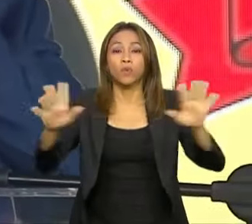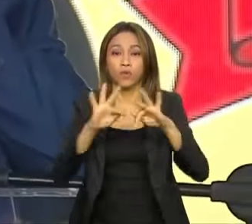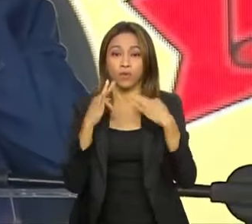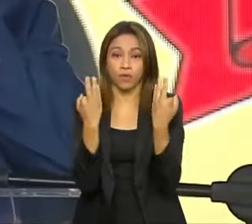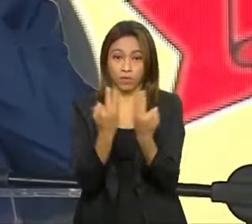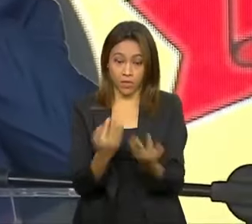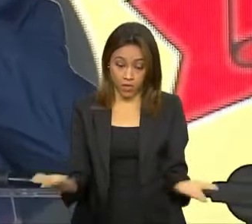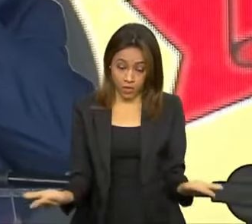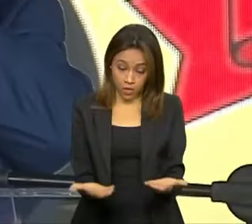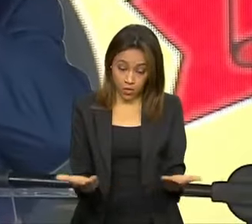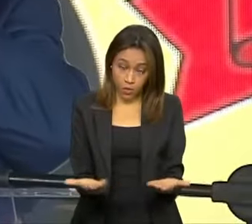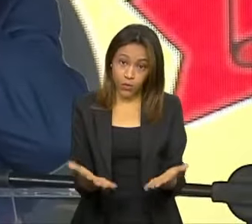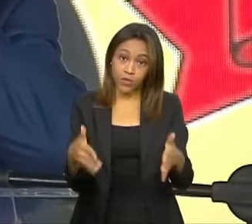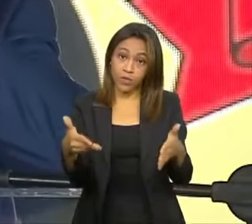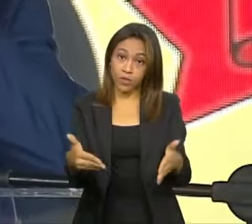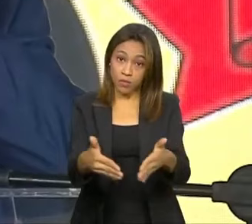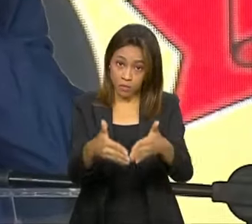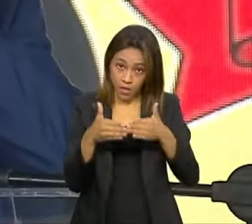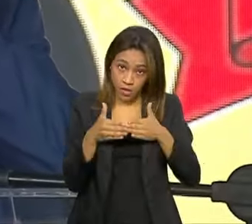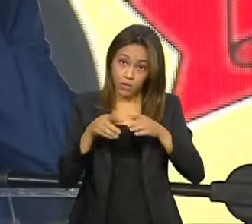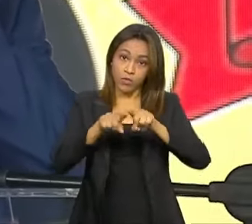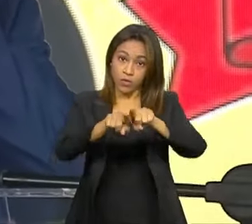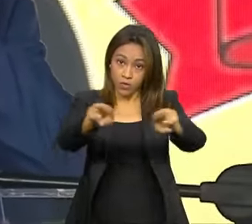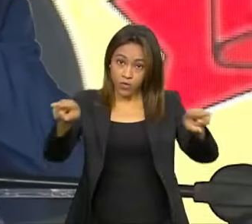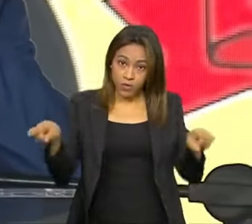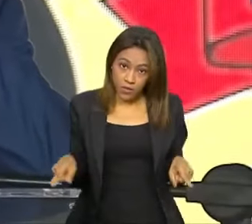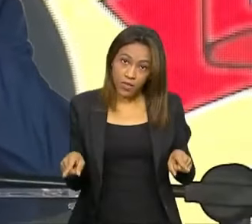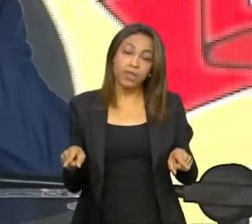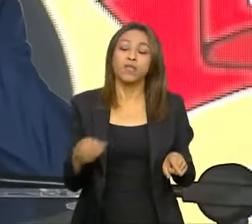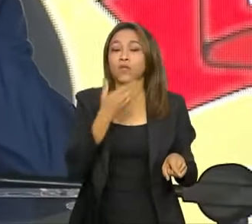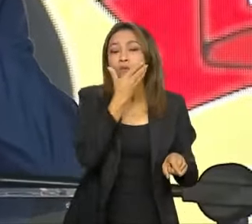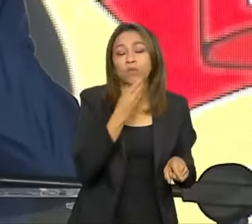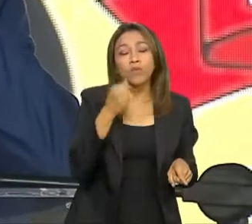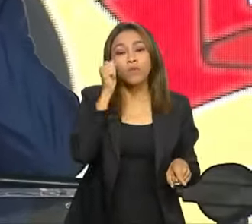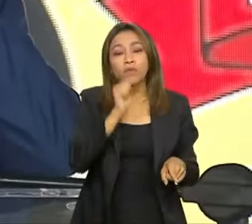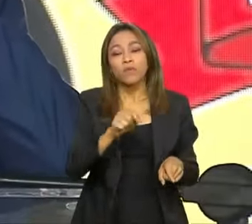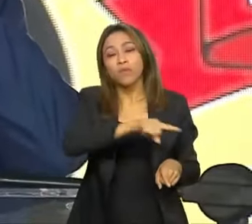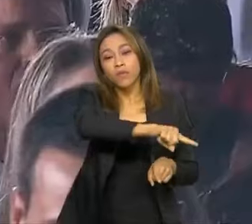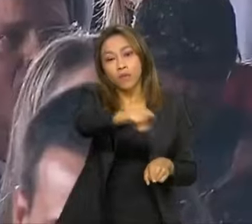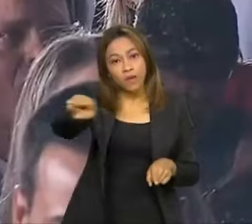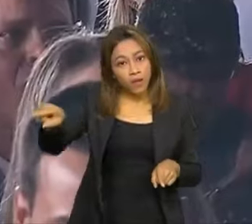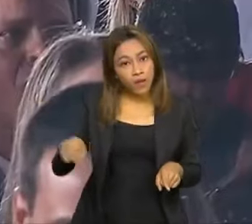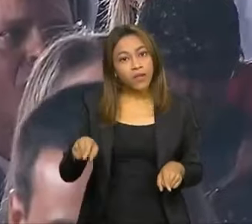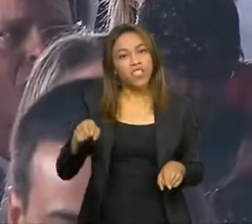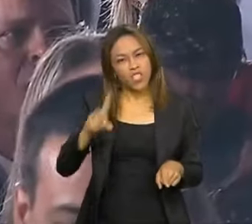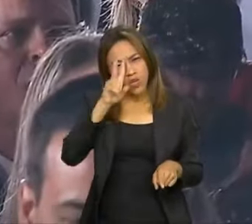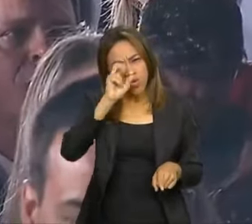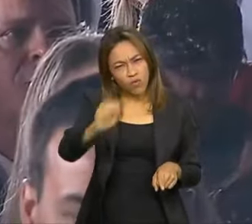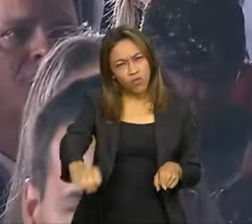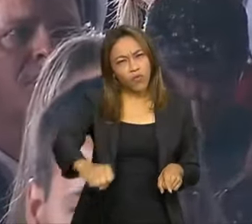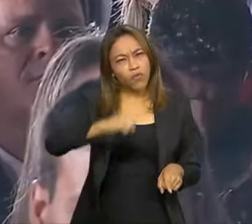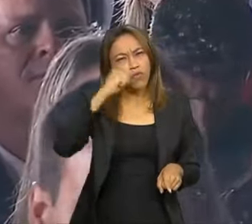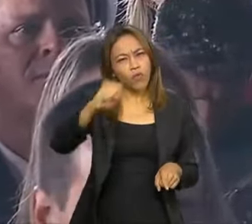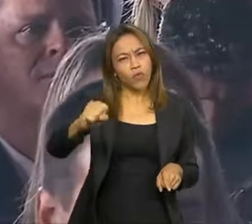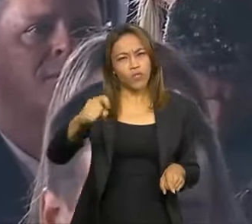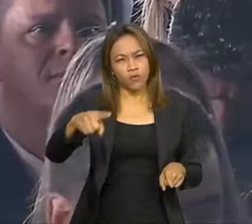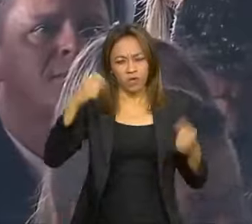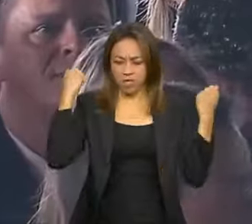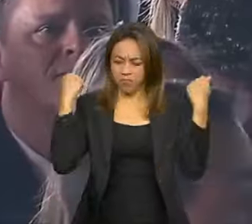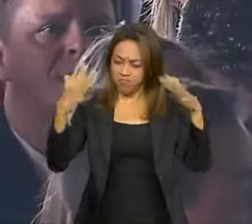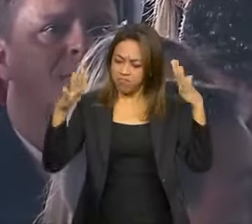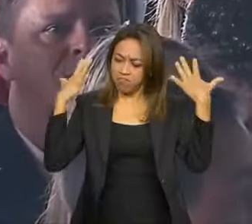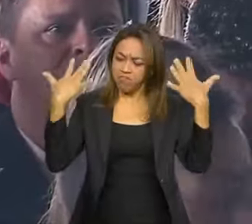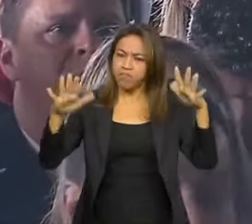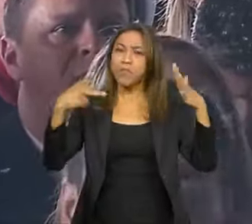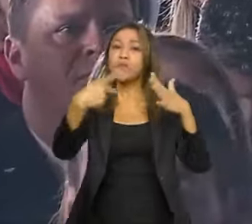do mesmo modo peço aos senhores formandos, senhoras formandas, que com vigor aplaudam as